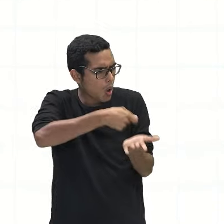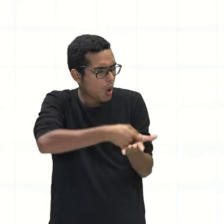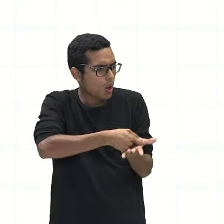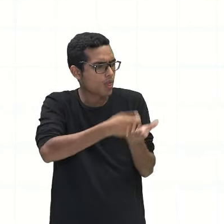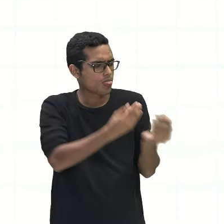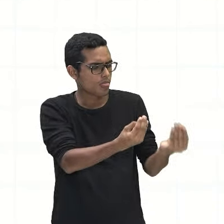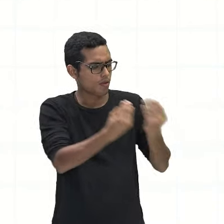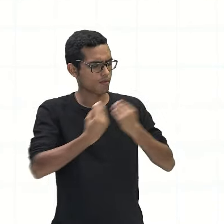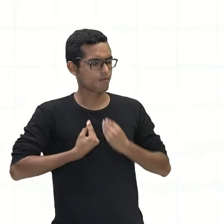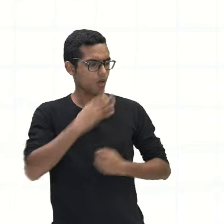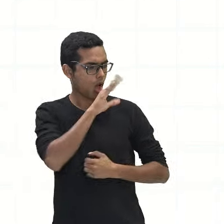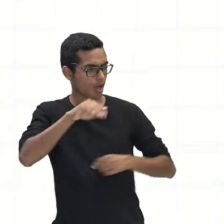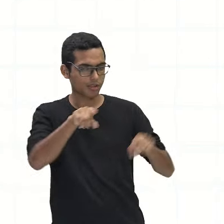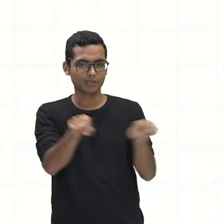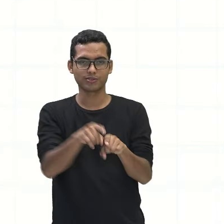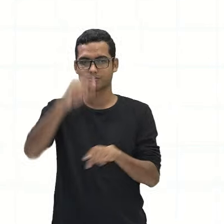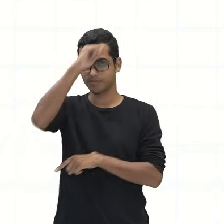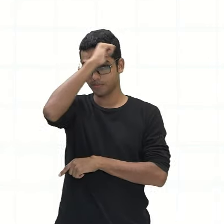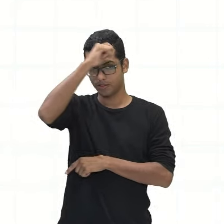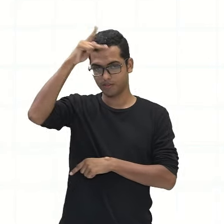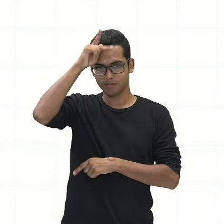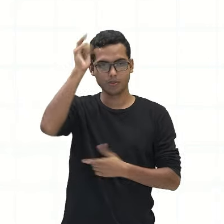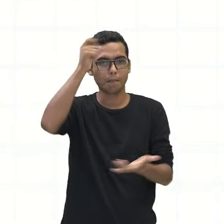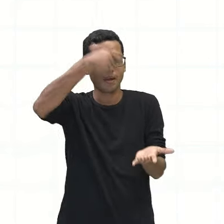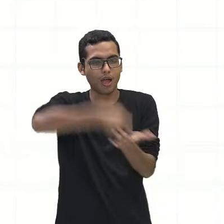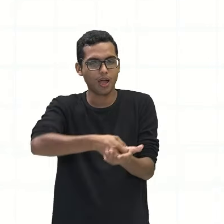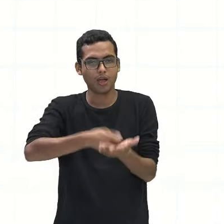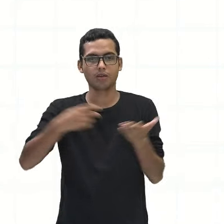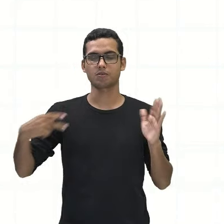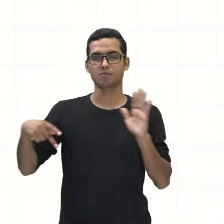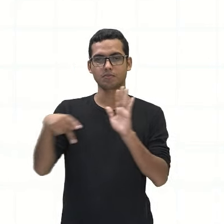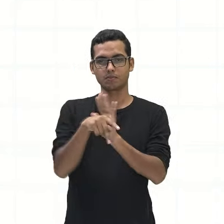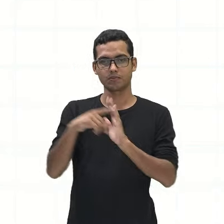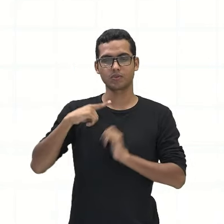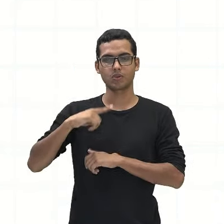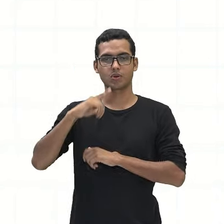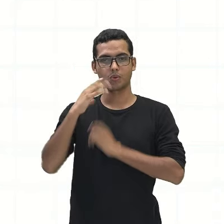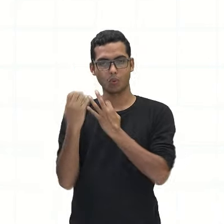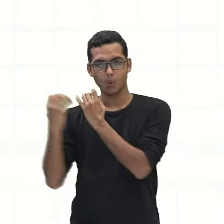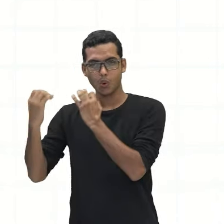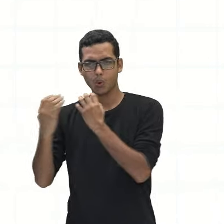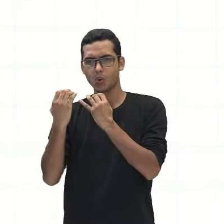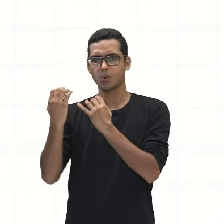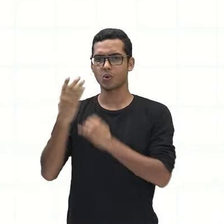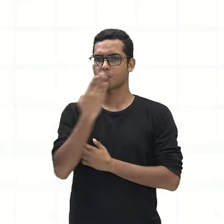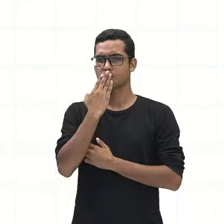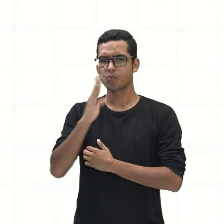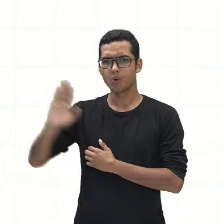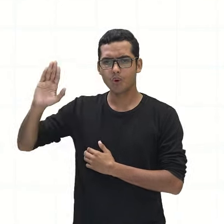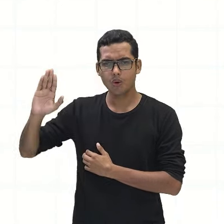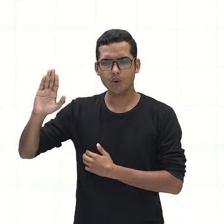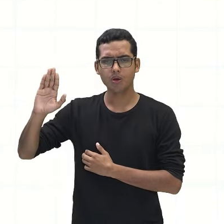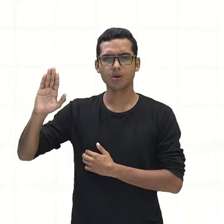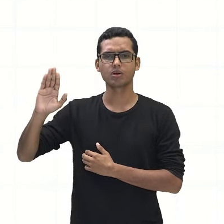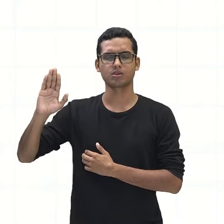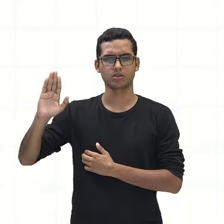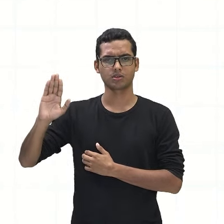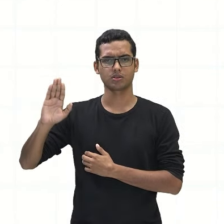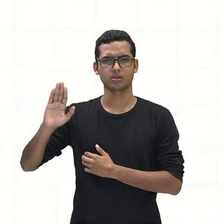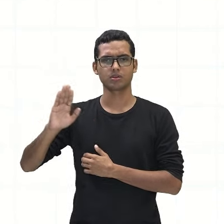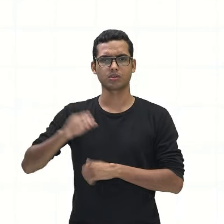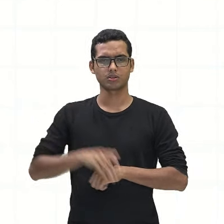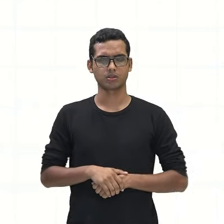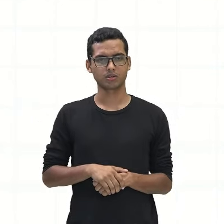prefeito pagou a recompensa. O flautista prometeu trazer as crianças de volta, desde que nunca mais